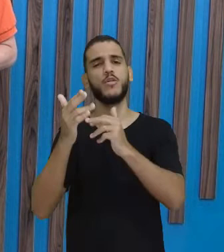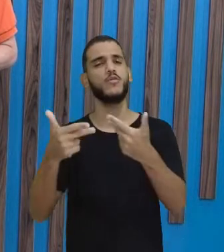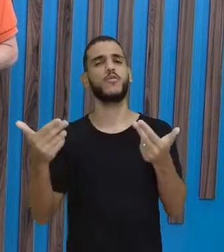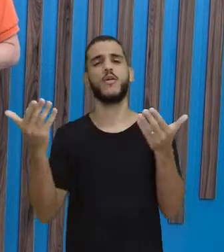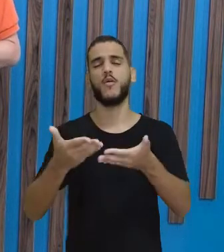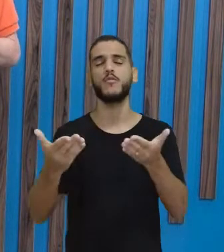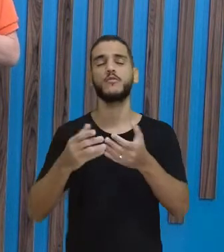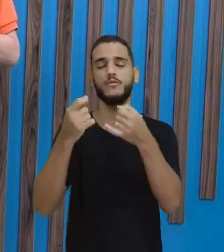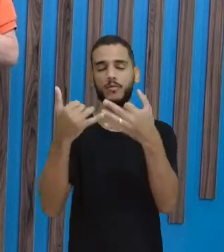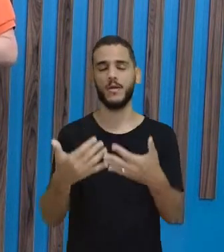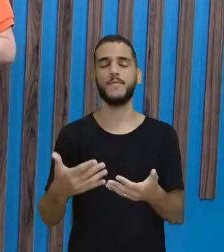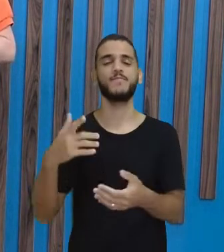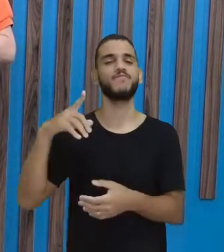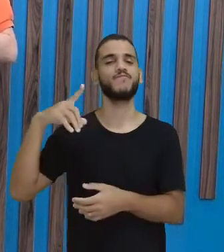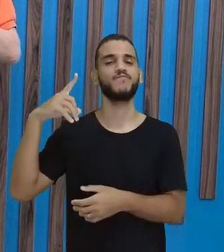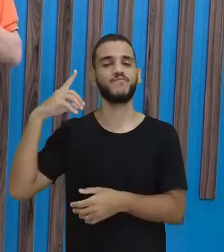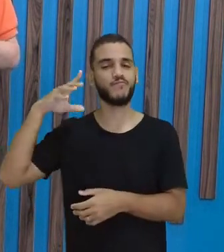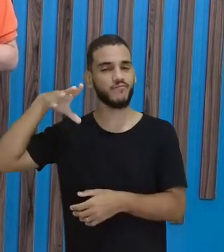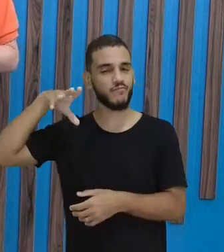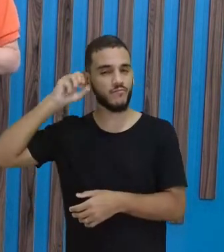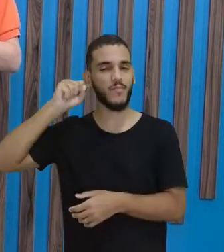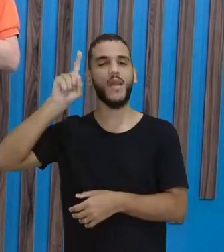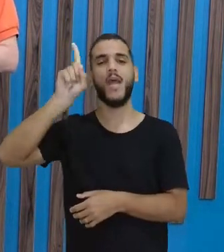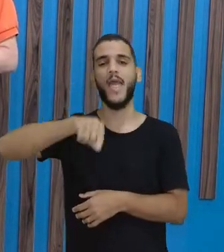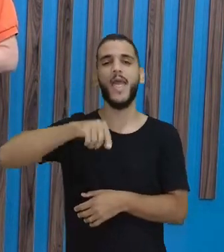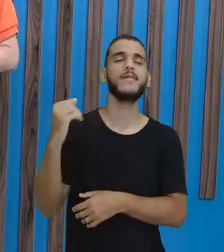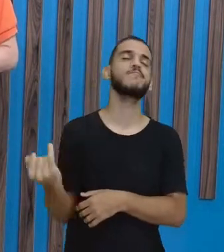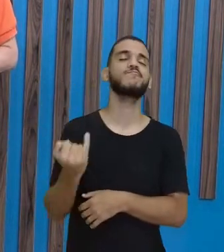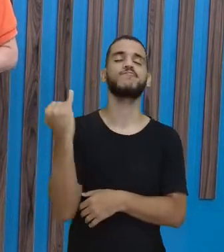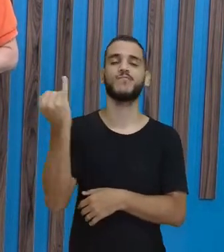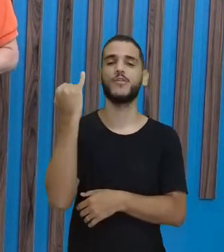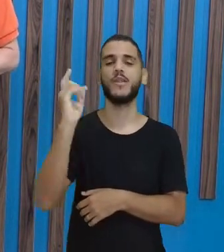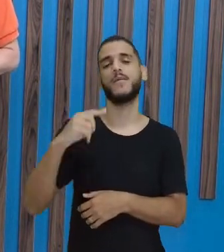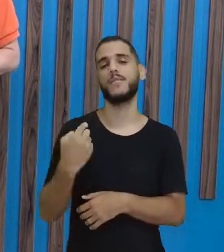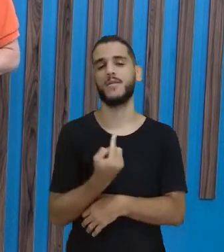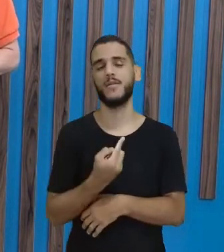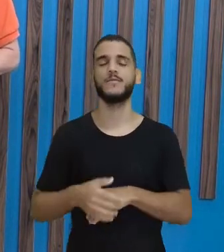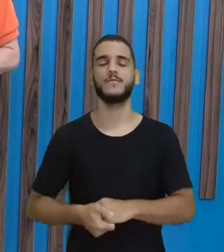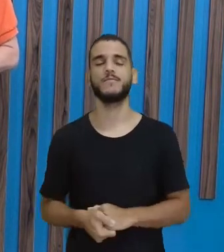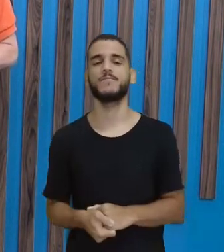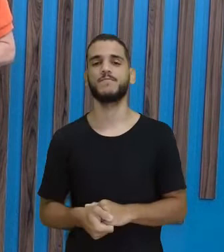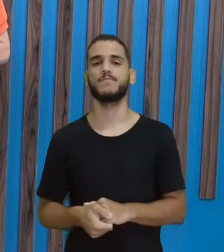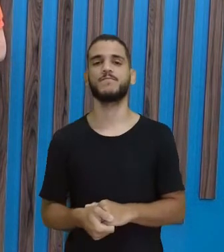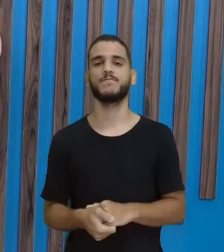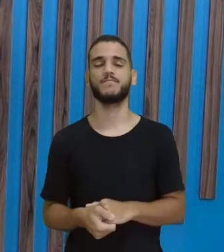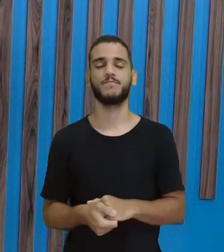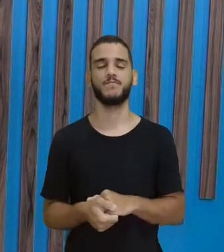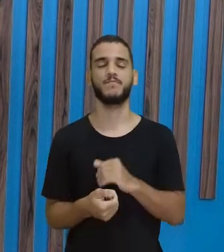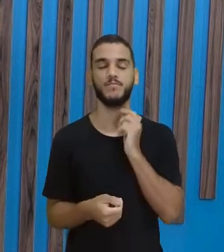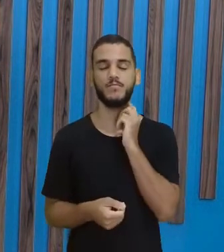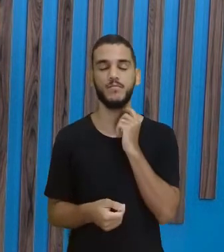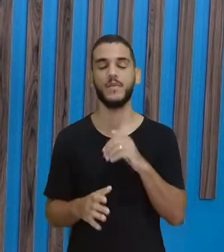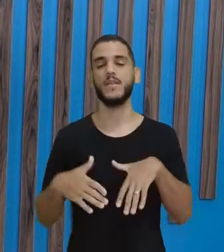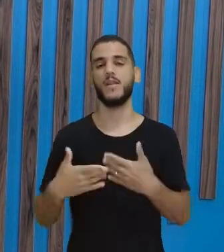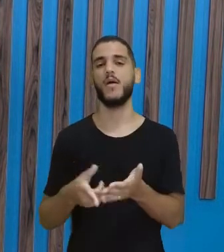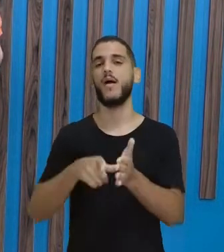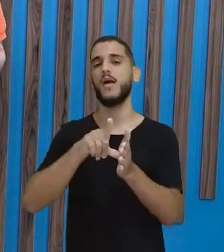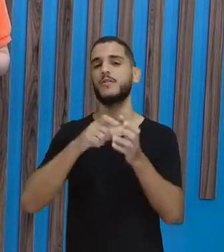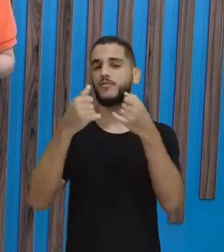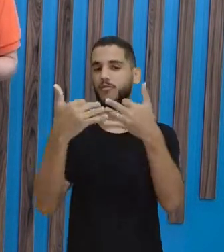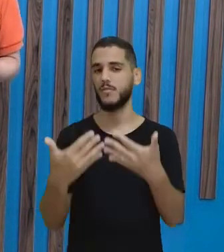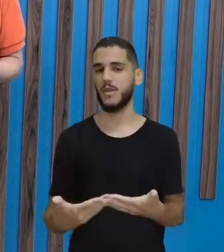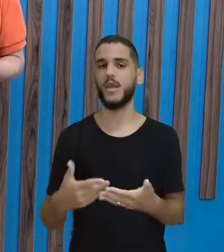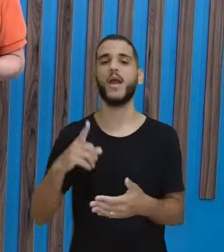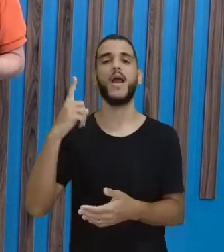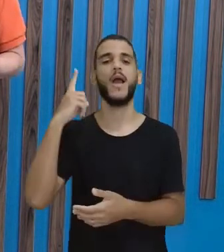ver como a audição é algo essencial para a gente, tá bom? Bom, antes de falar sobre audição,